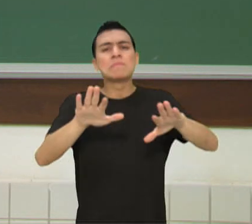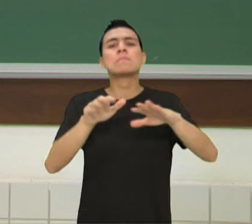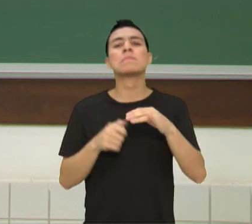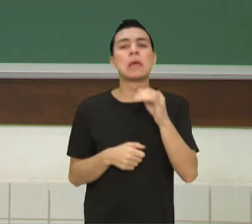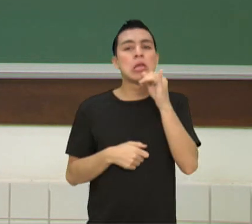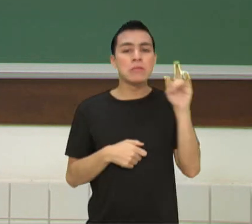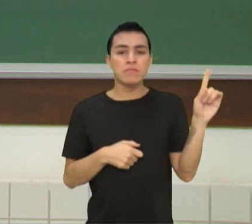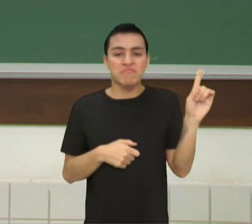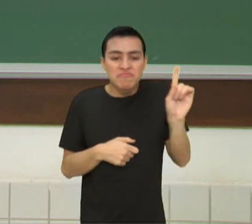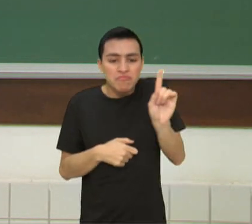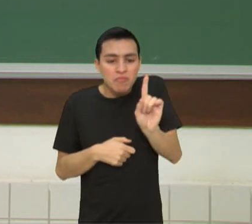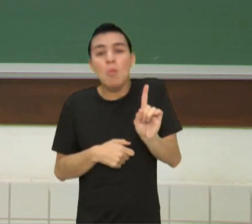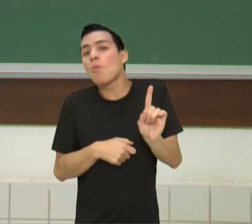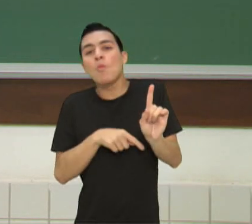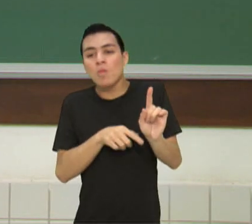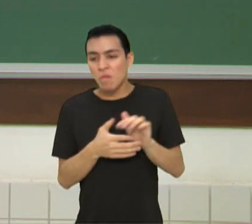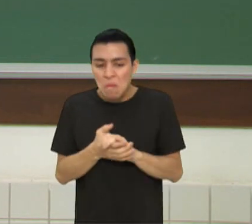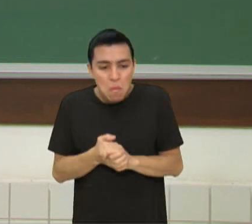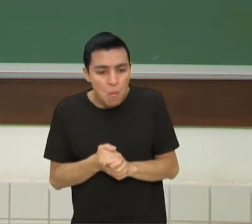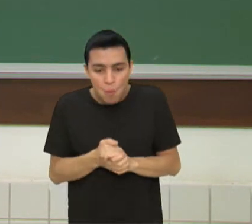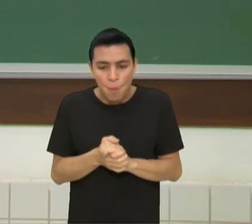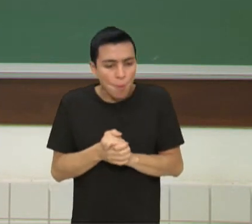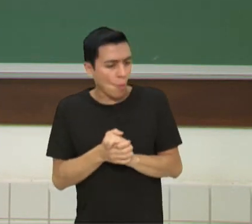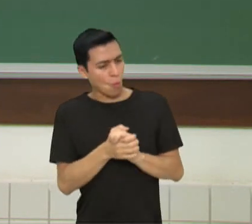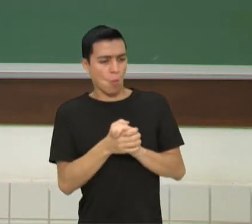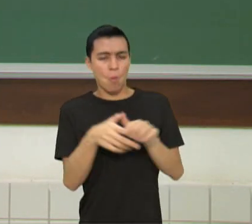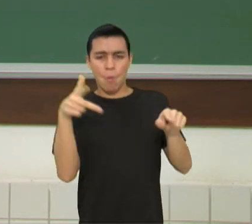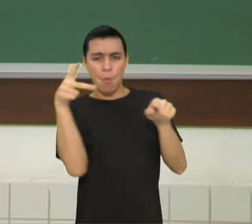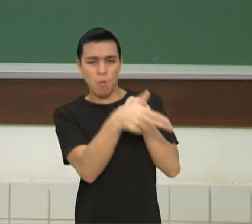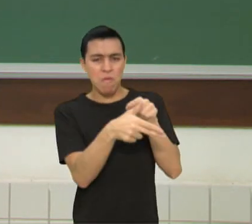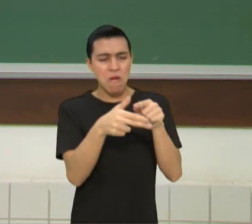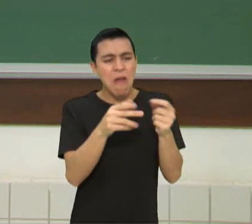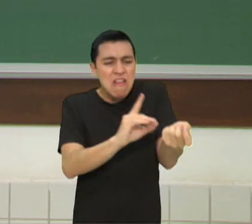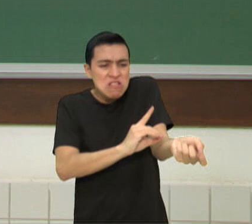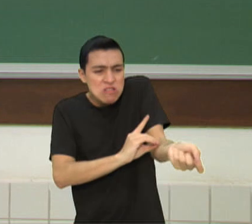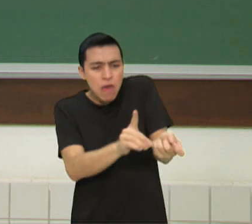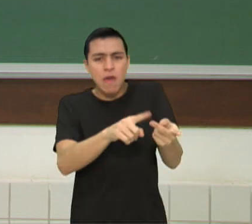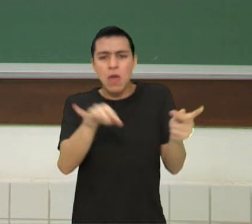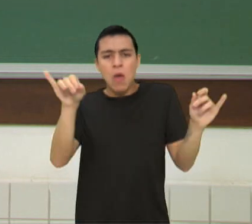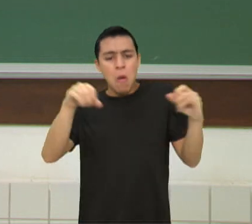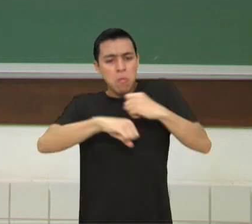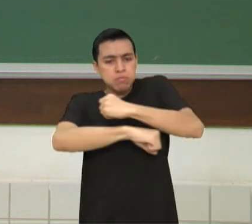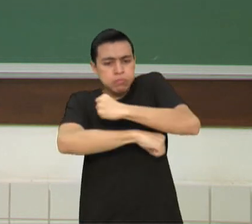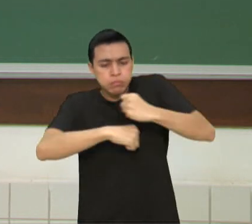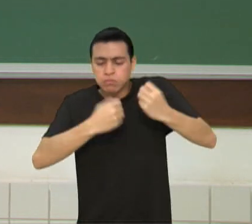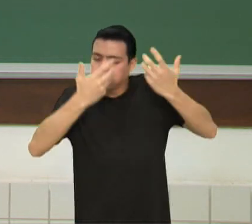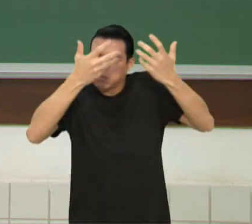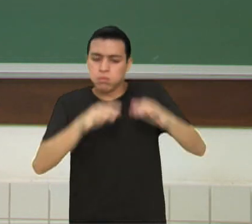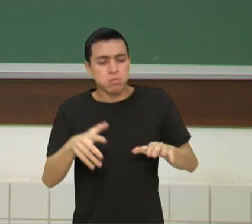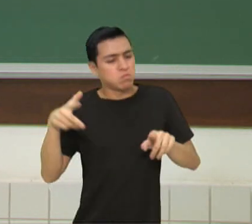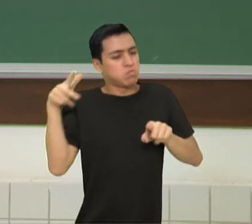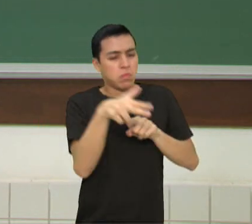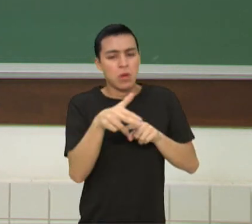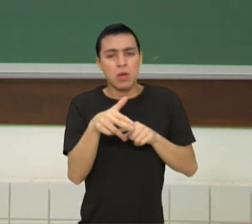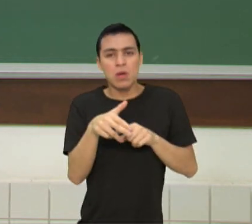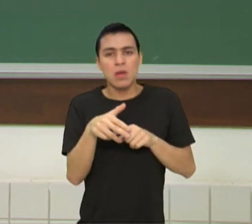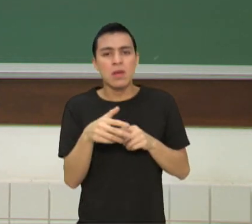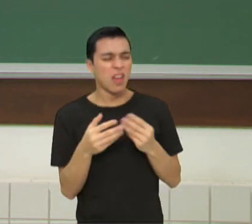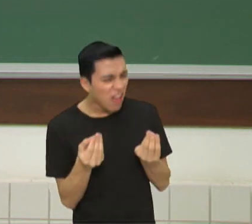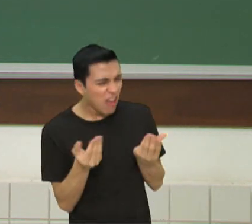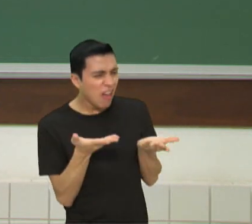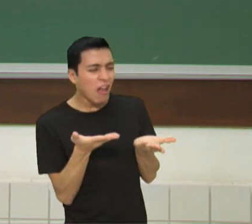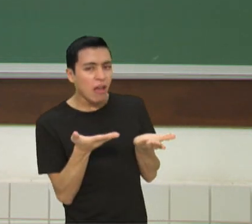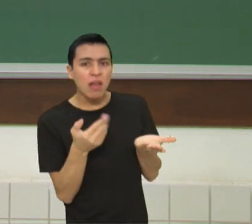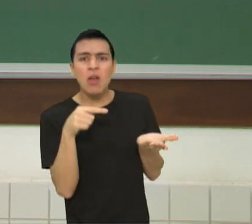da alimentação dela, porque, nossa, pode engordar, pode causar diabetes, etc. E daí como é que fica o corpo dela? Sem